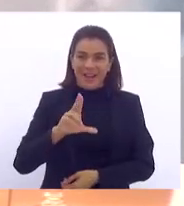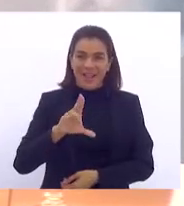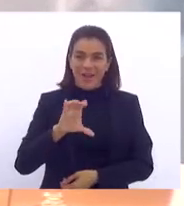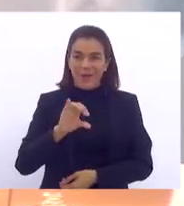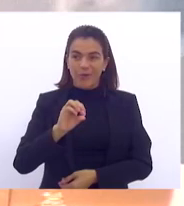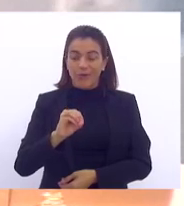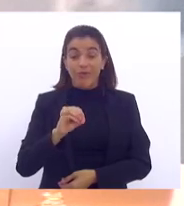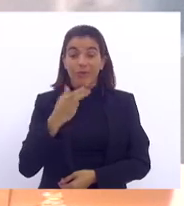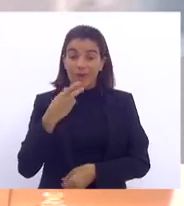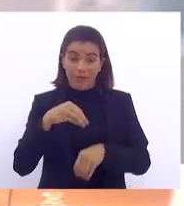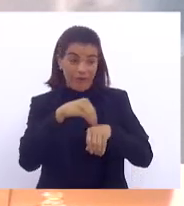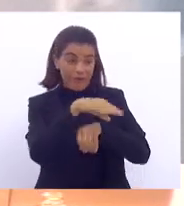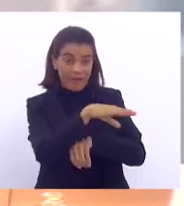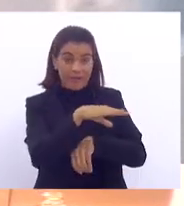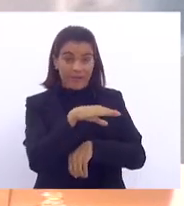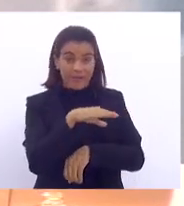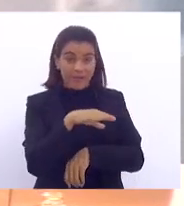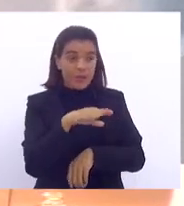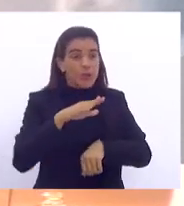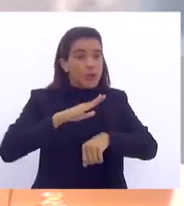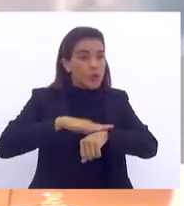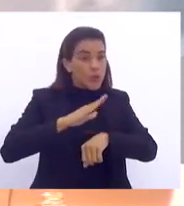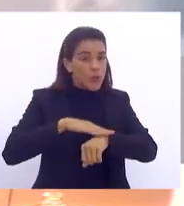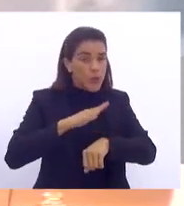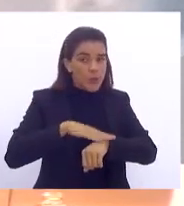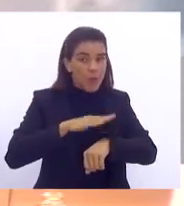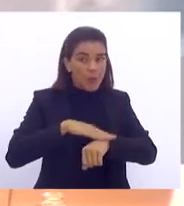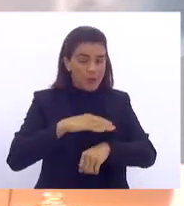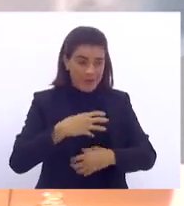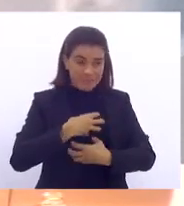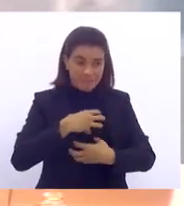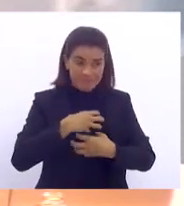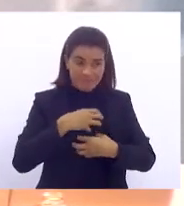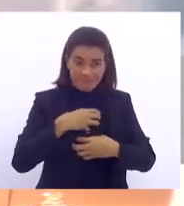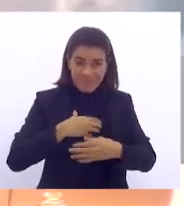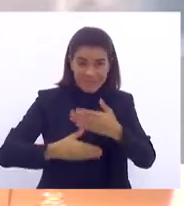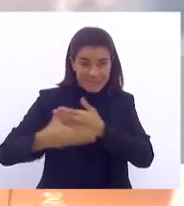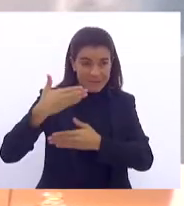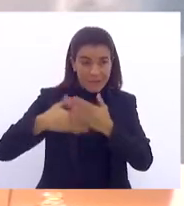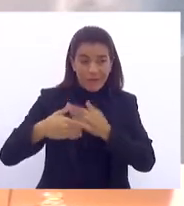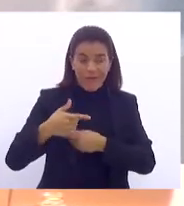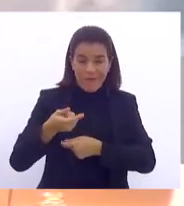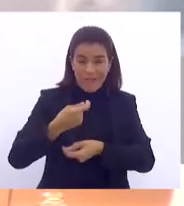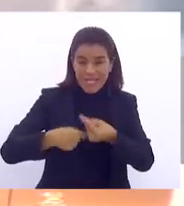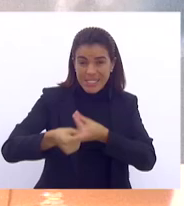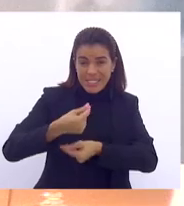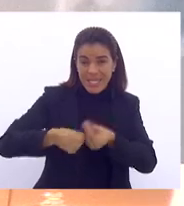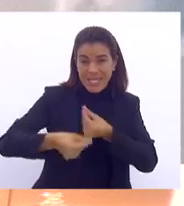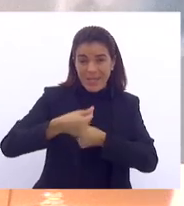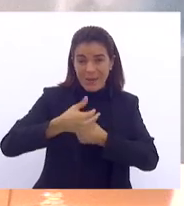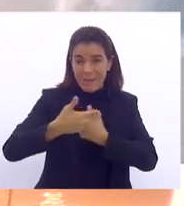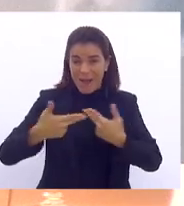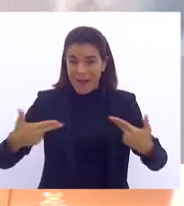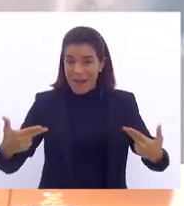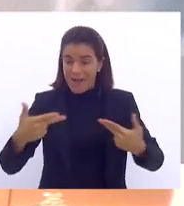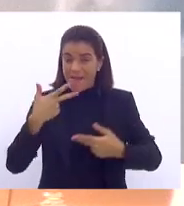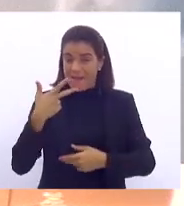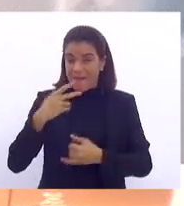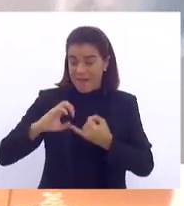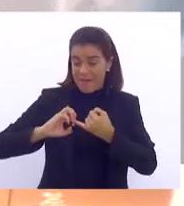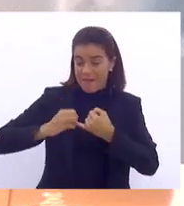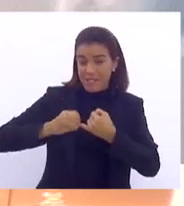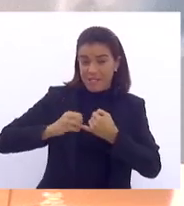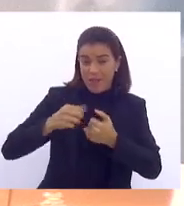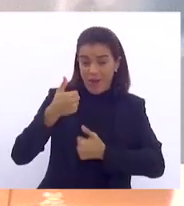ele às vezes no momento de Desolação que a gente passou no estado de Finanças e de tantas outras coisas fazer o feijão com